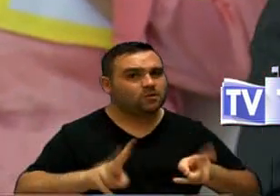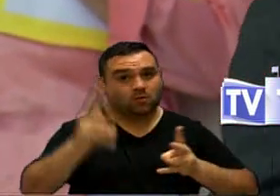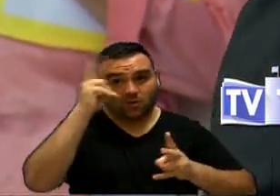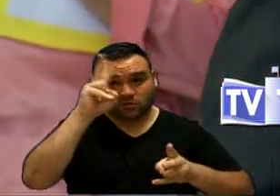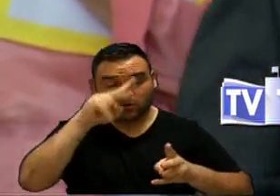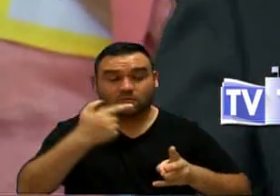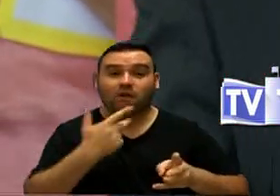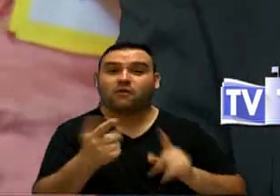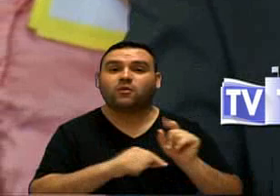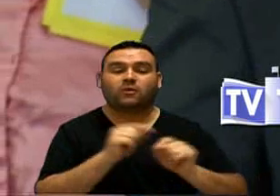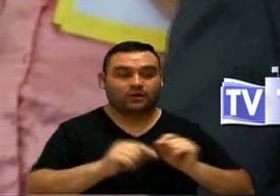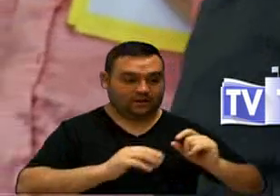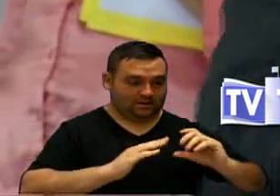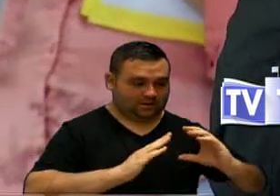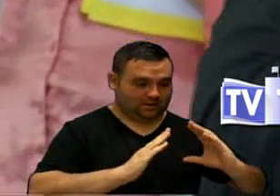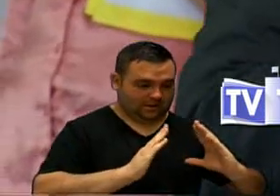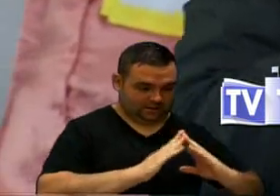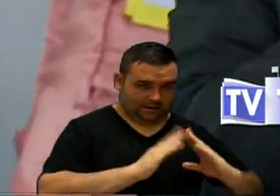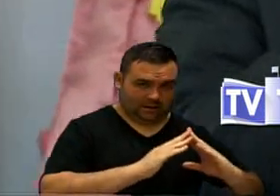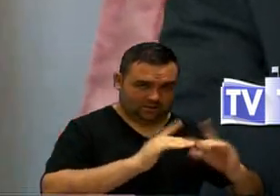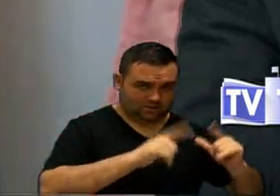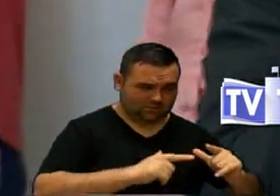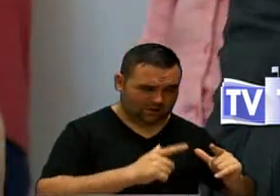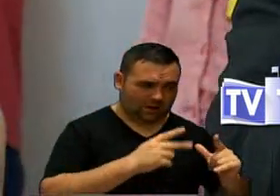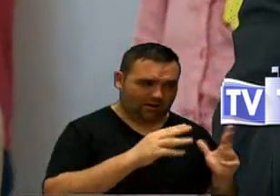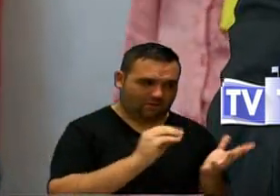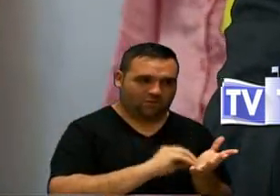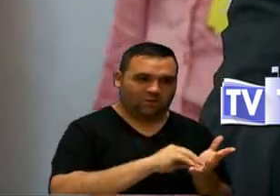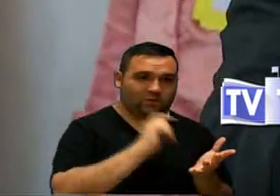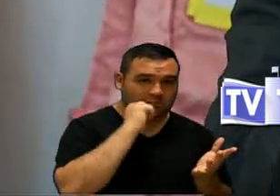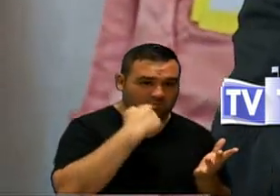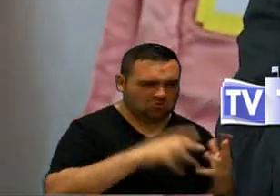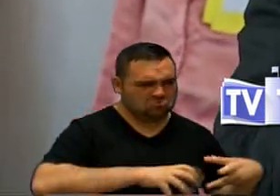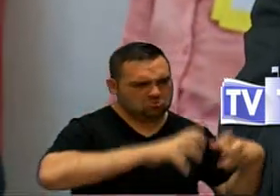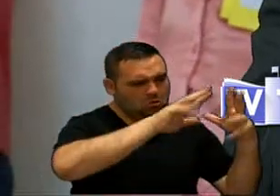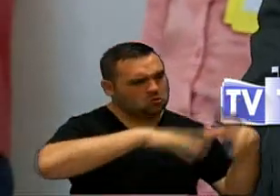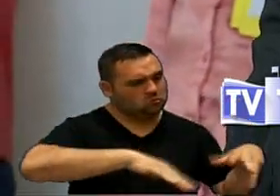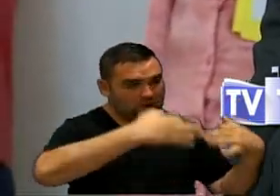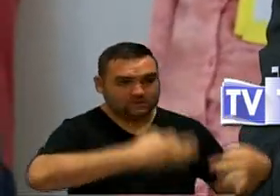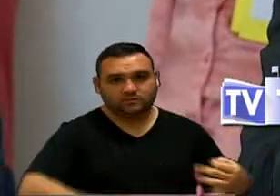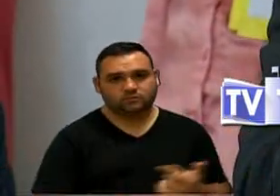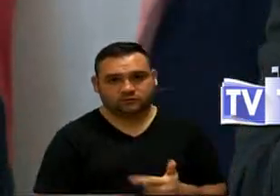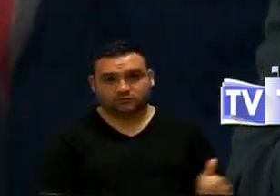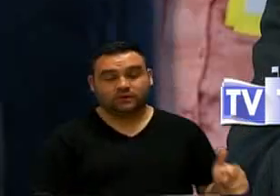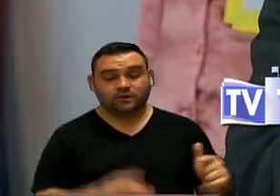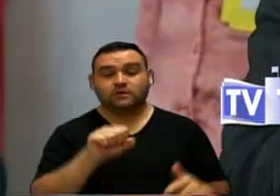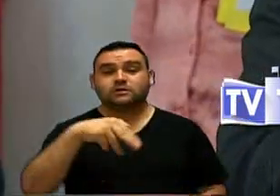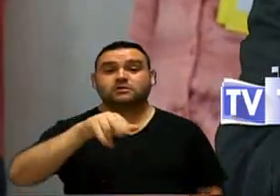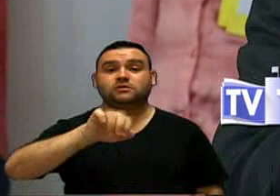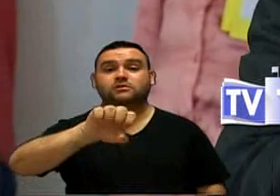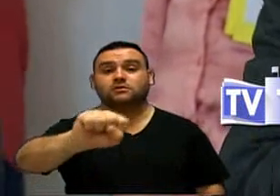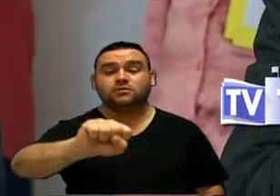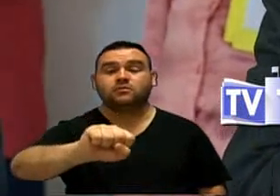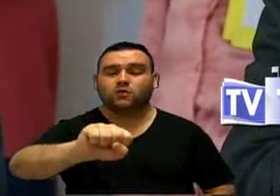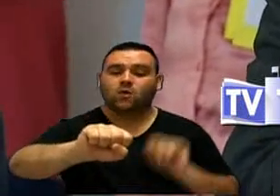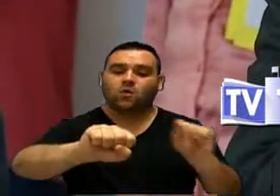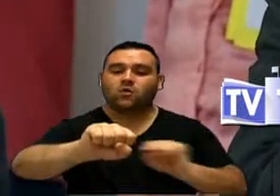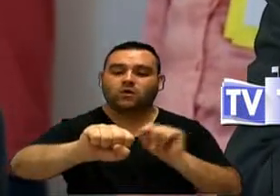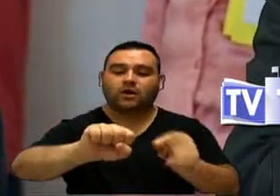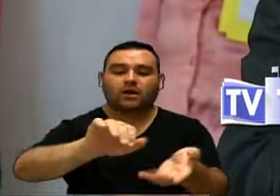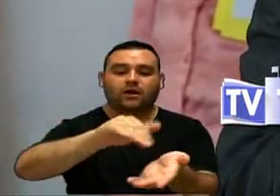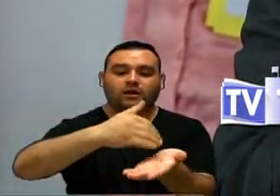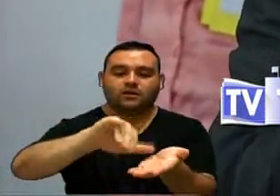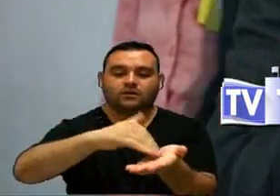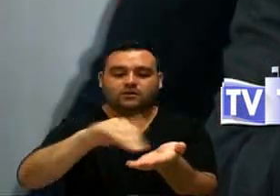lembro desse ditado, que casa onde falta pão, todo mundo briga e ninguém tem razão. A SEMES é uma